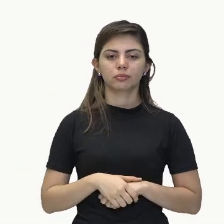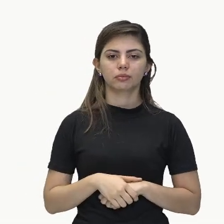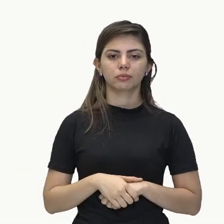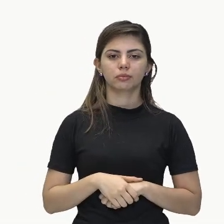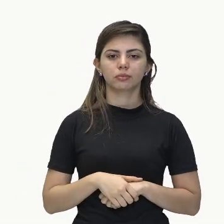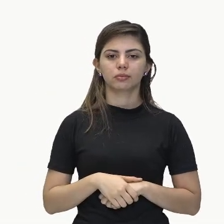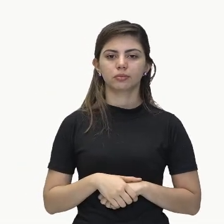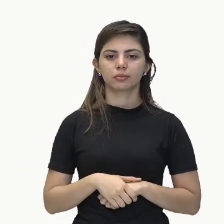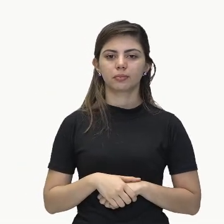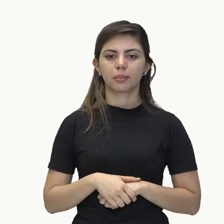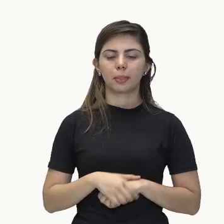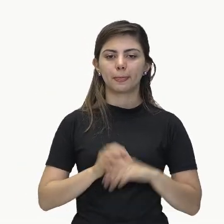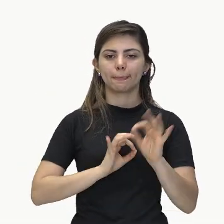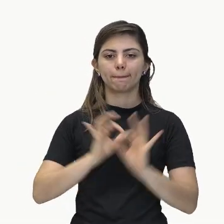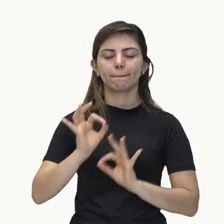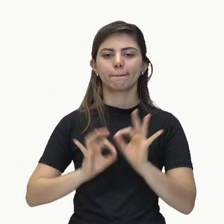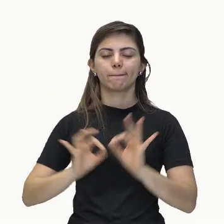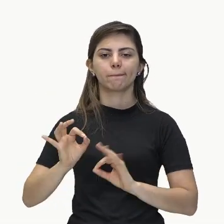É 3,